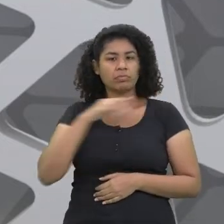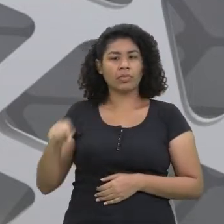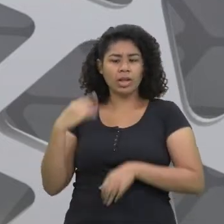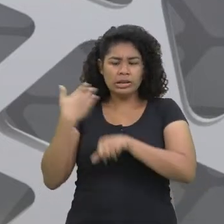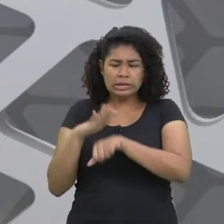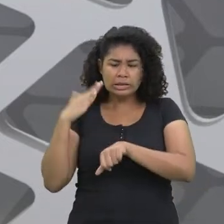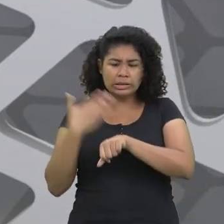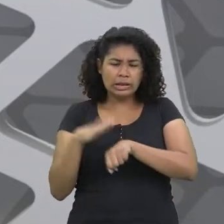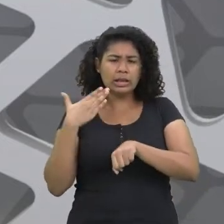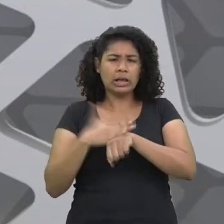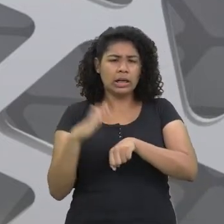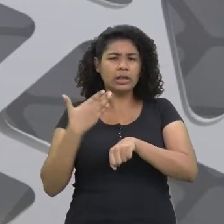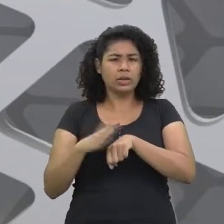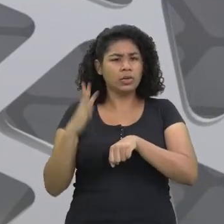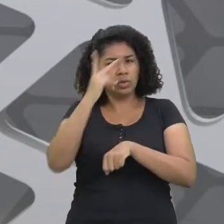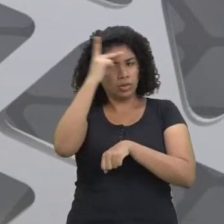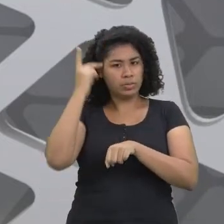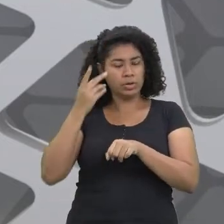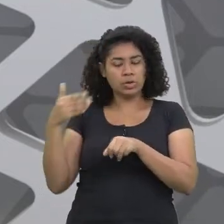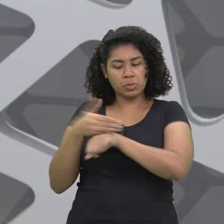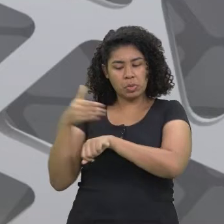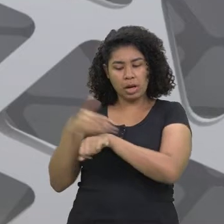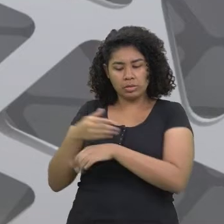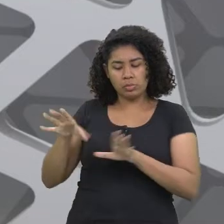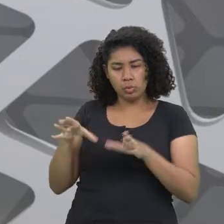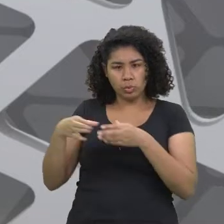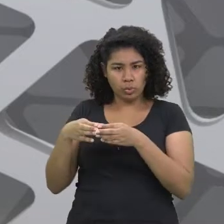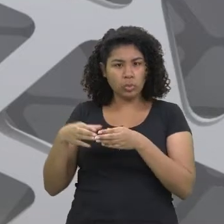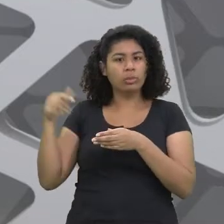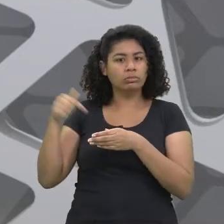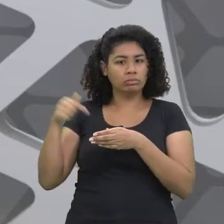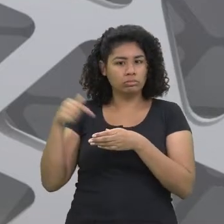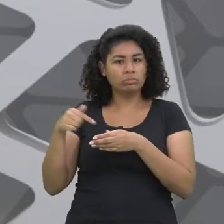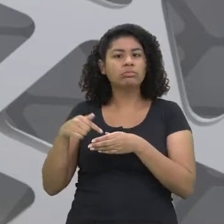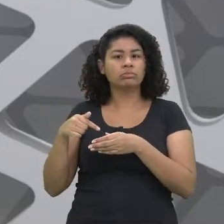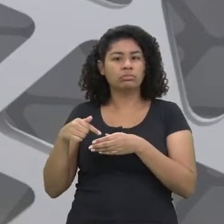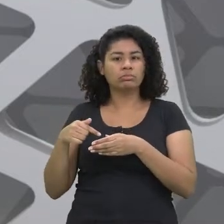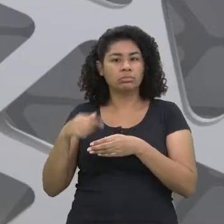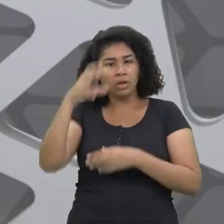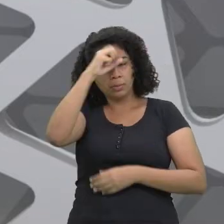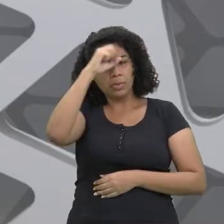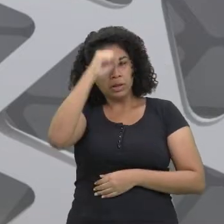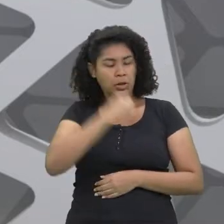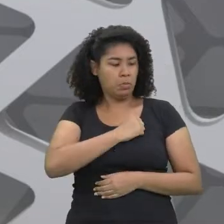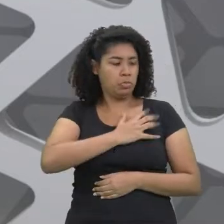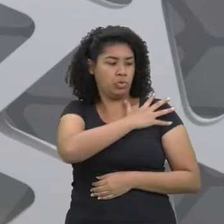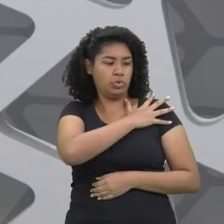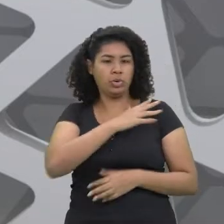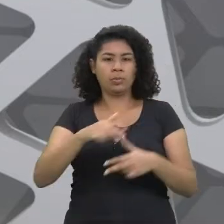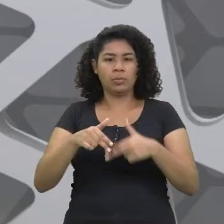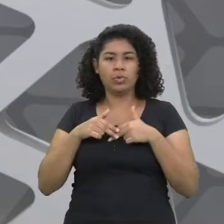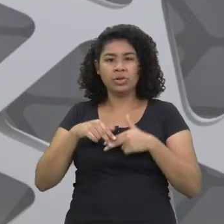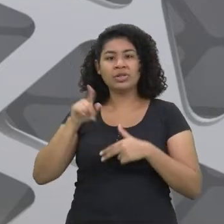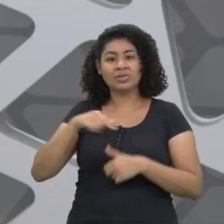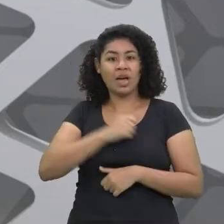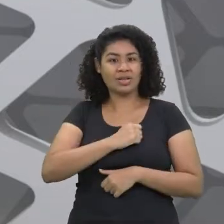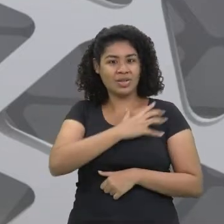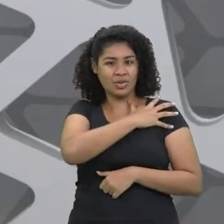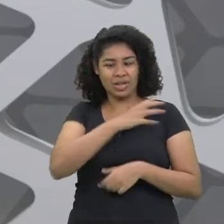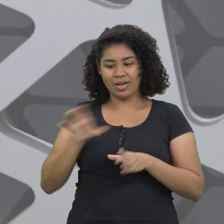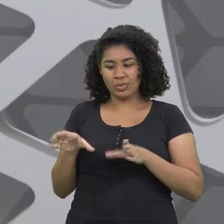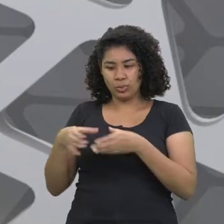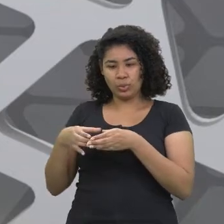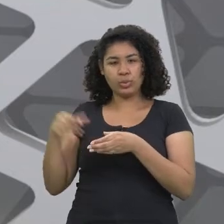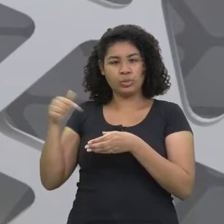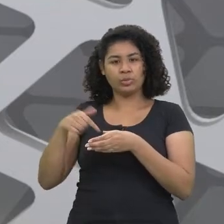os novos integrantes dessa companhia também nas artes militares. Então eles eram conhecidos como soldados, né? Soldados